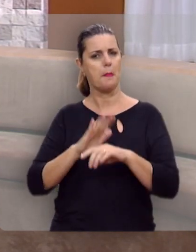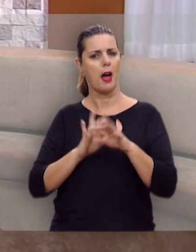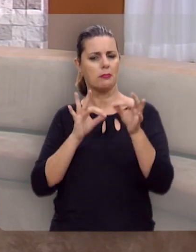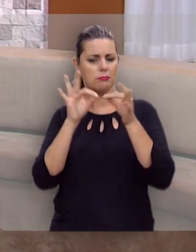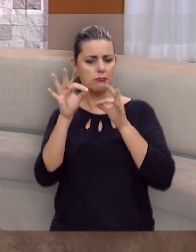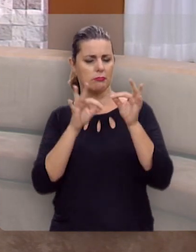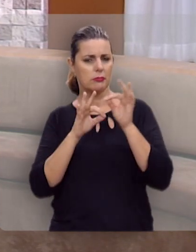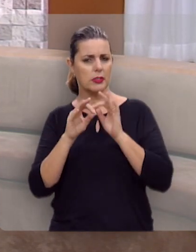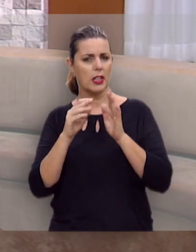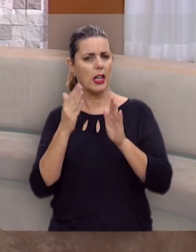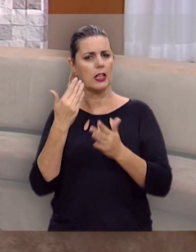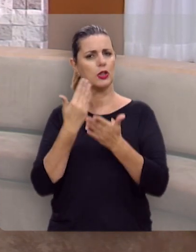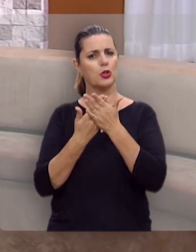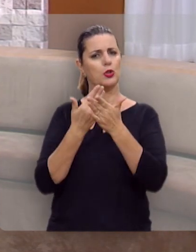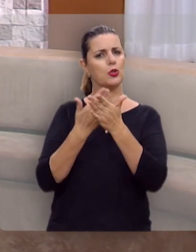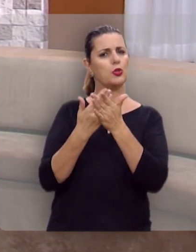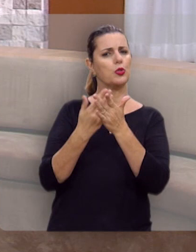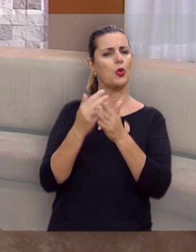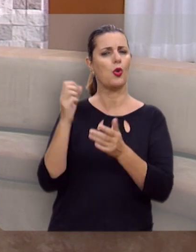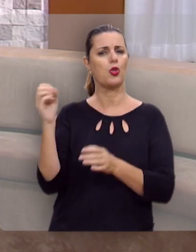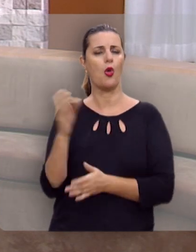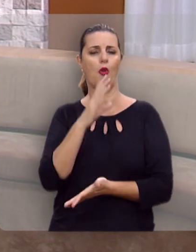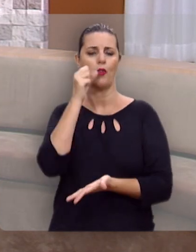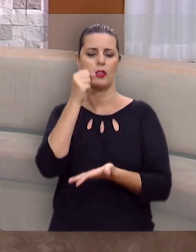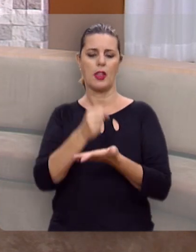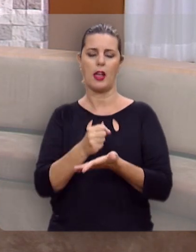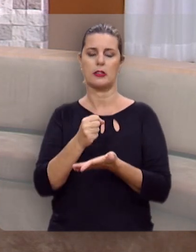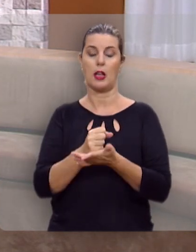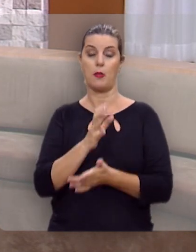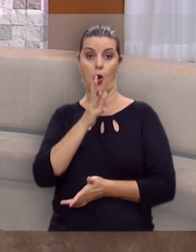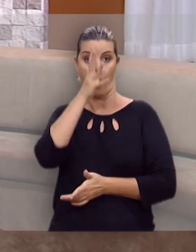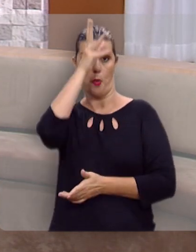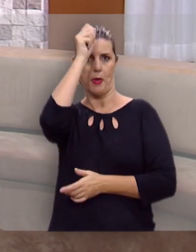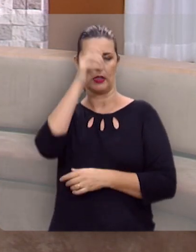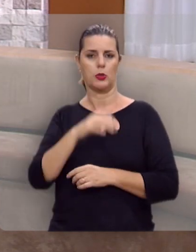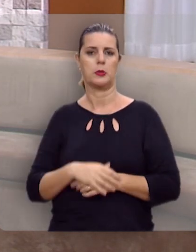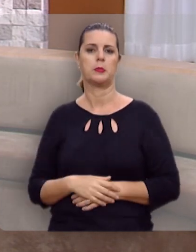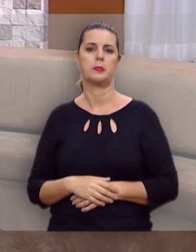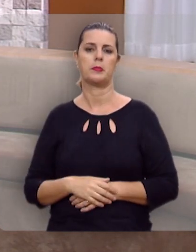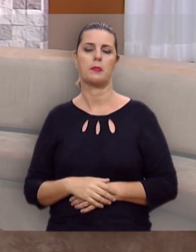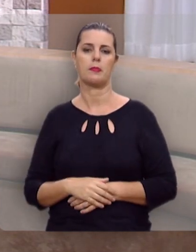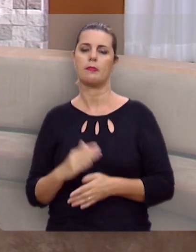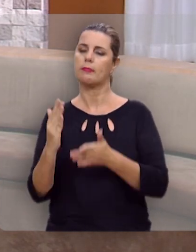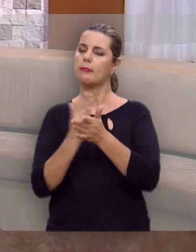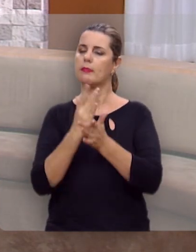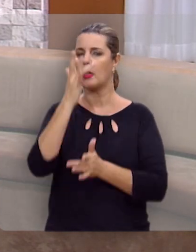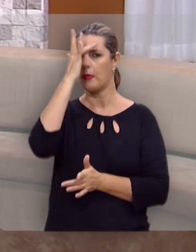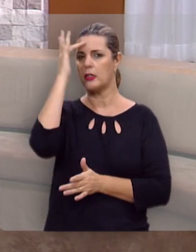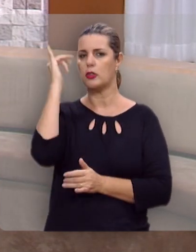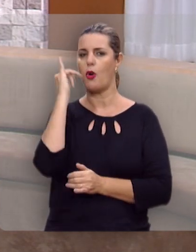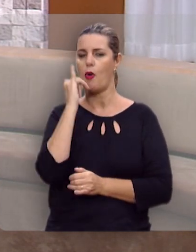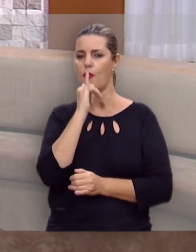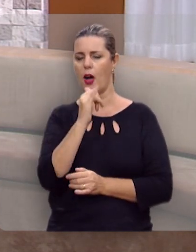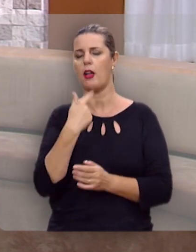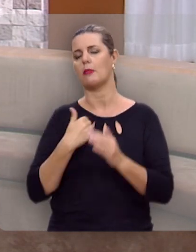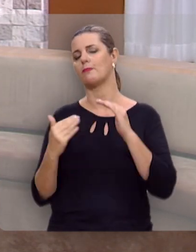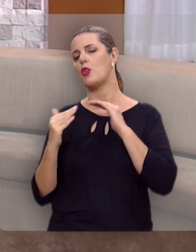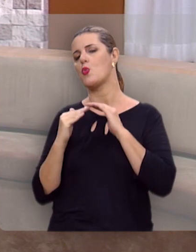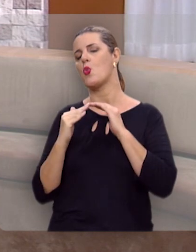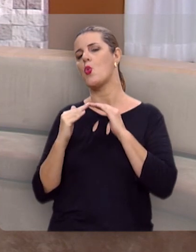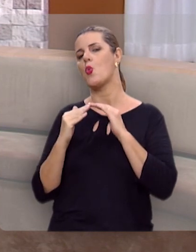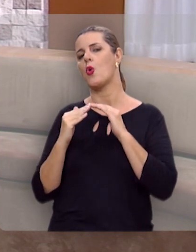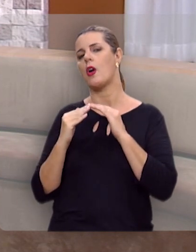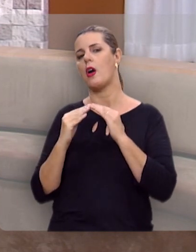o maior tratado de teologia do Novo Testamento, a sua carta aos Romanos. E alguém já disse, e